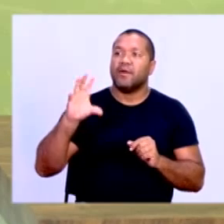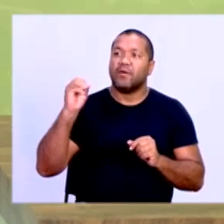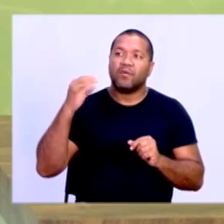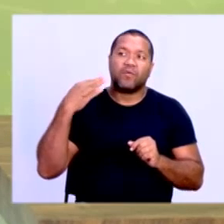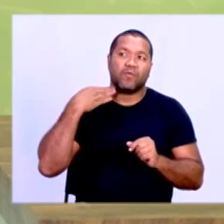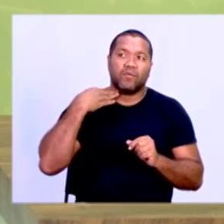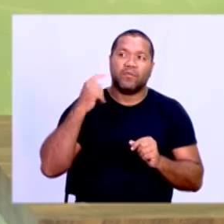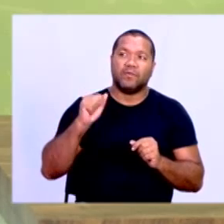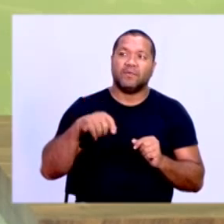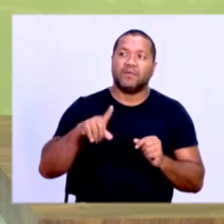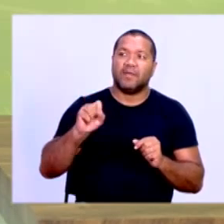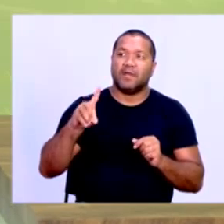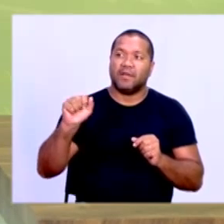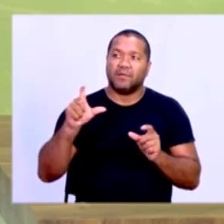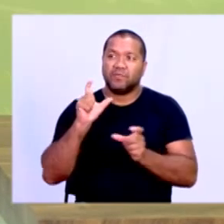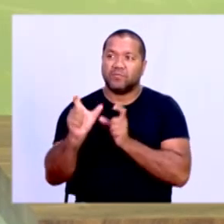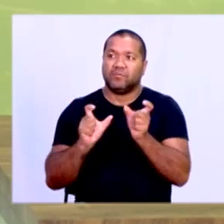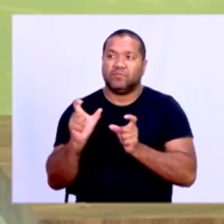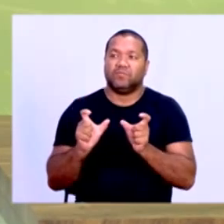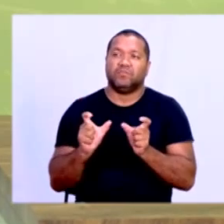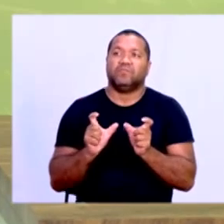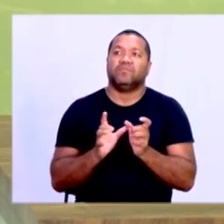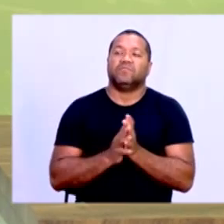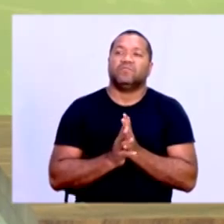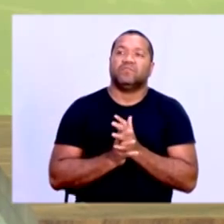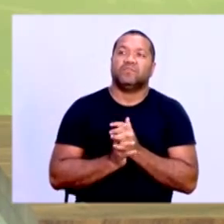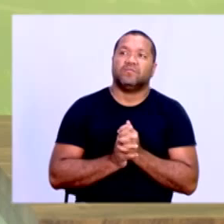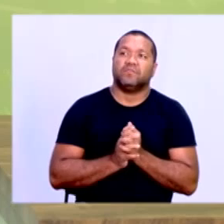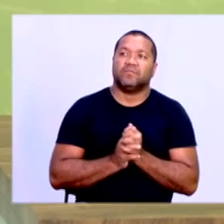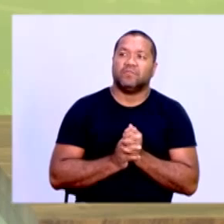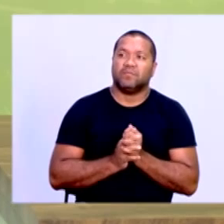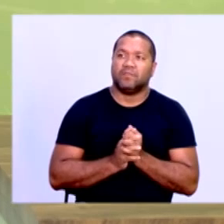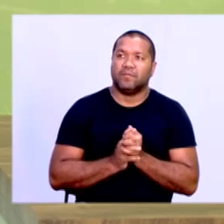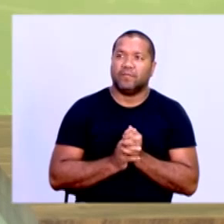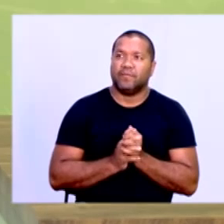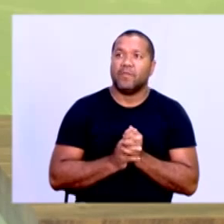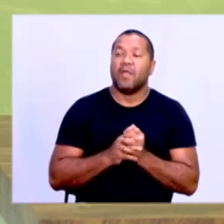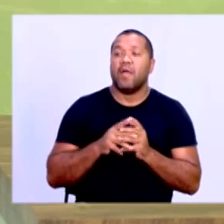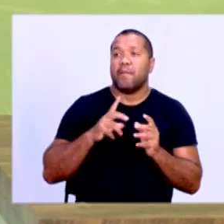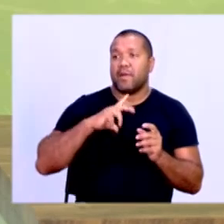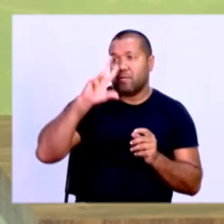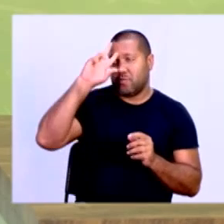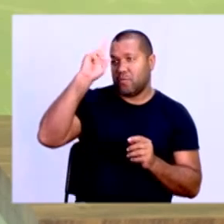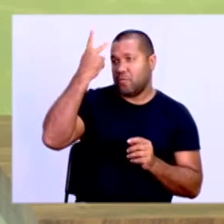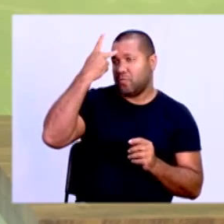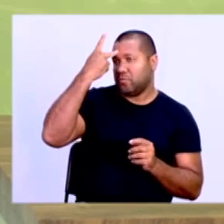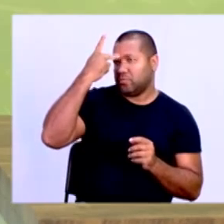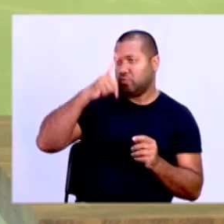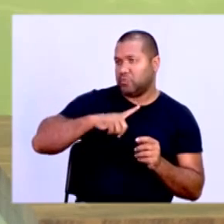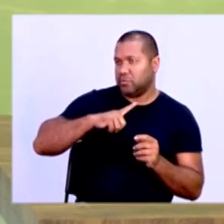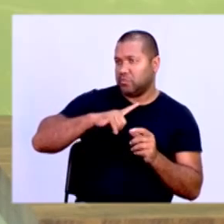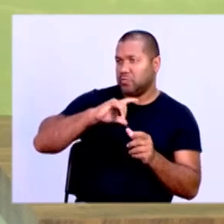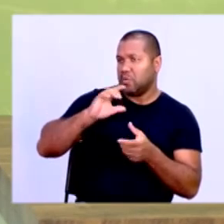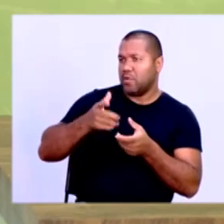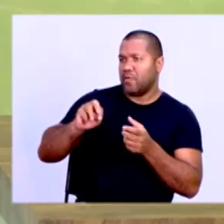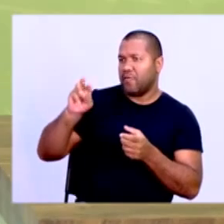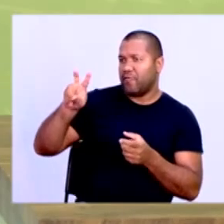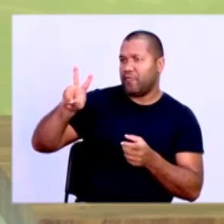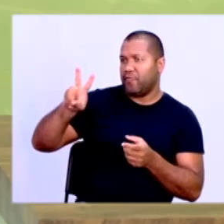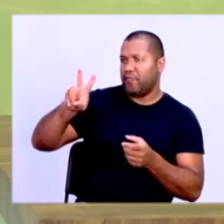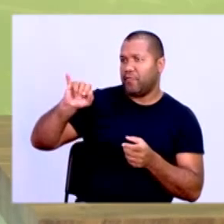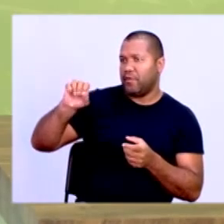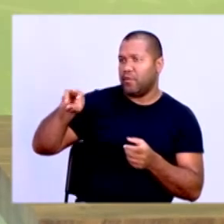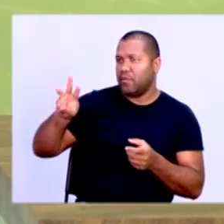considerado utilizável pelo modelo. Para não confundir com o tratamento de informação lá na view, lá